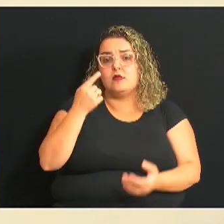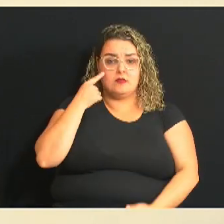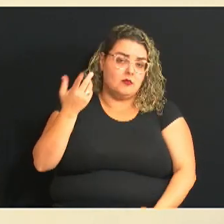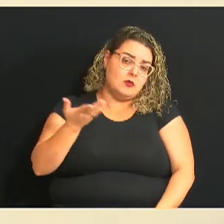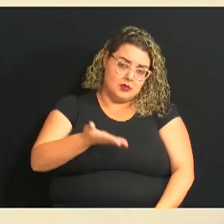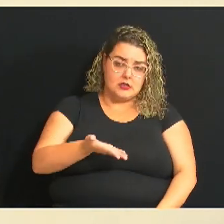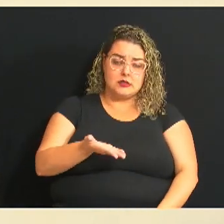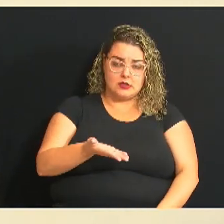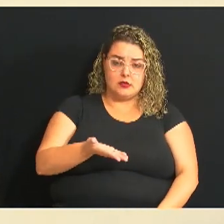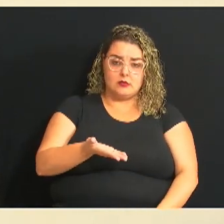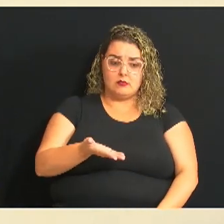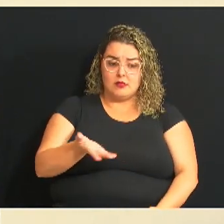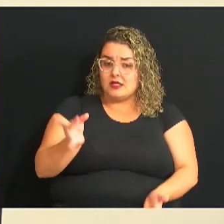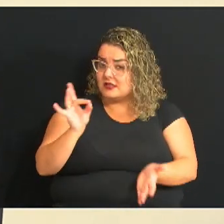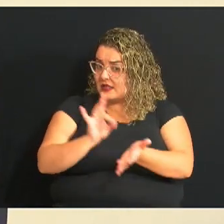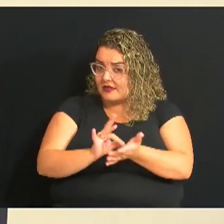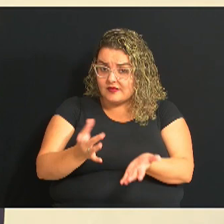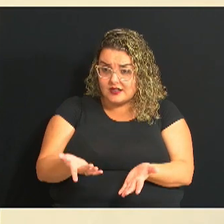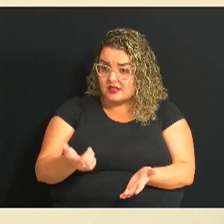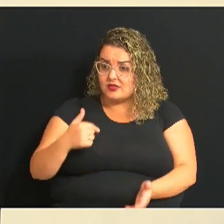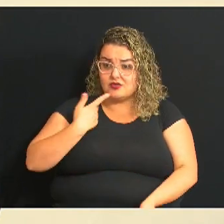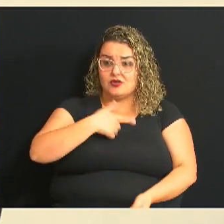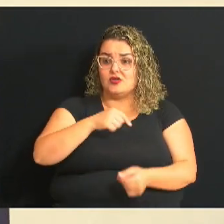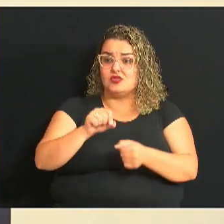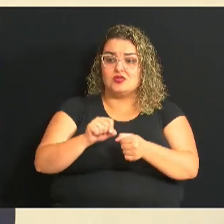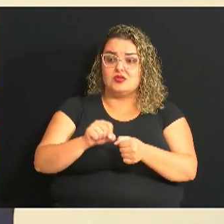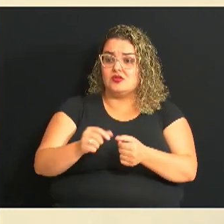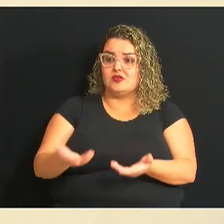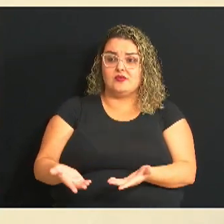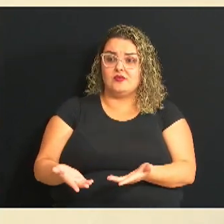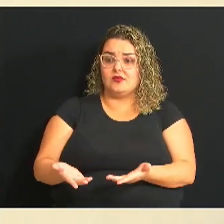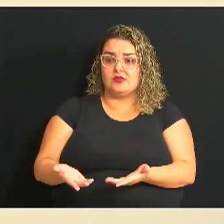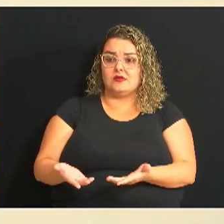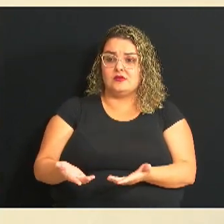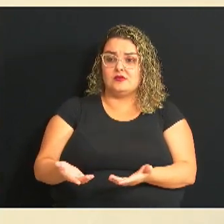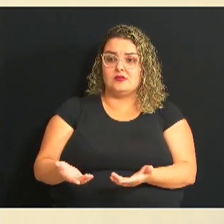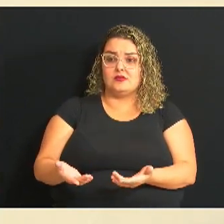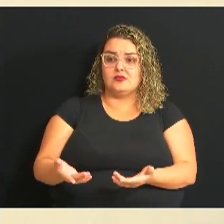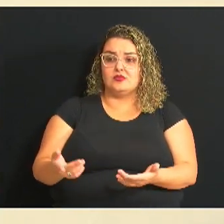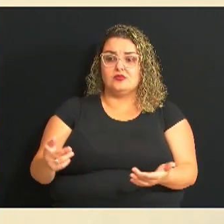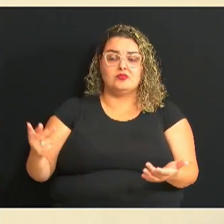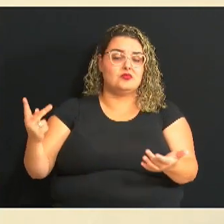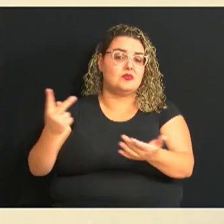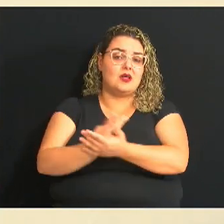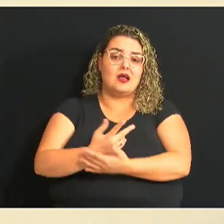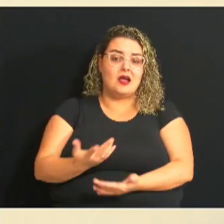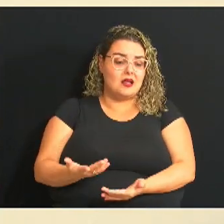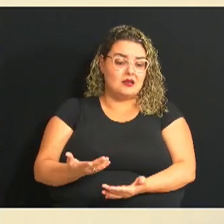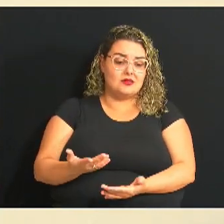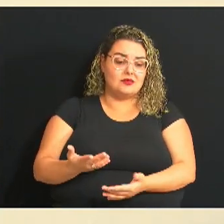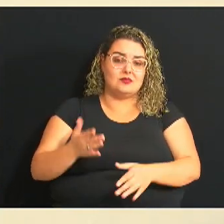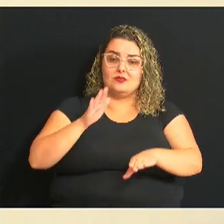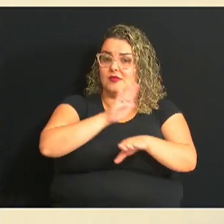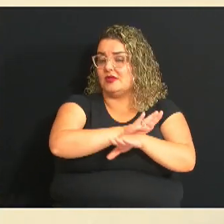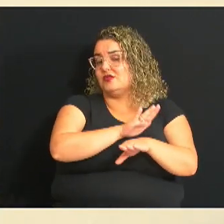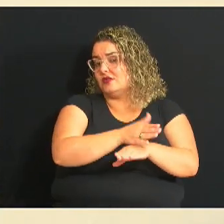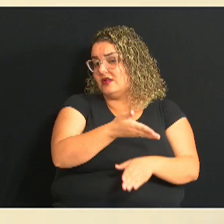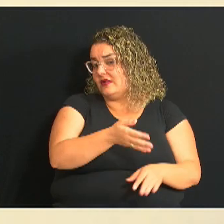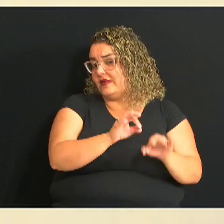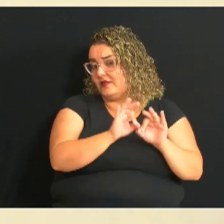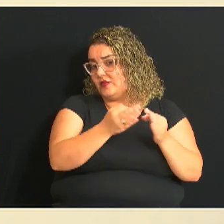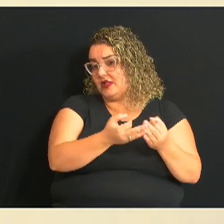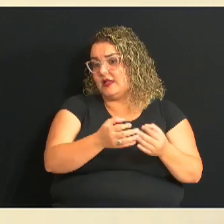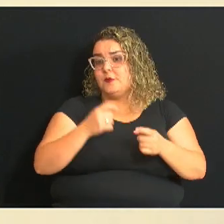lado. Mas, na verdade, nós estamos indo na contramão de ajudar aquela família. Eu acho que a